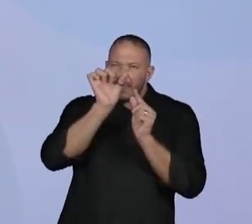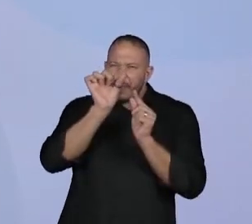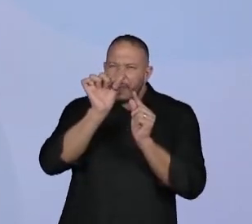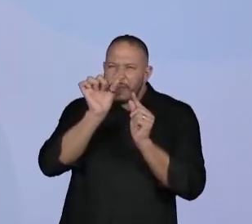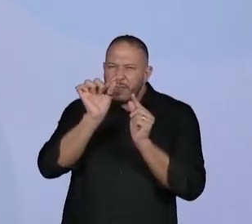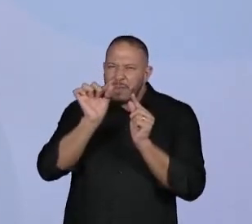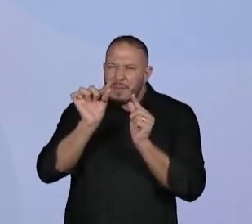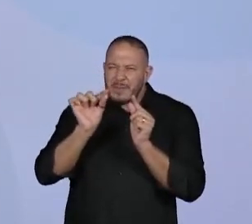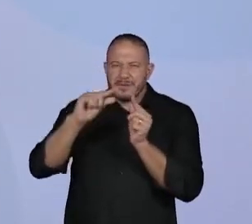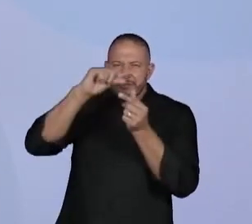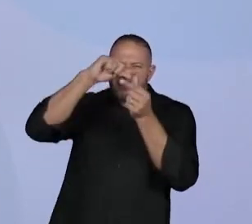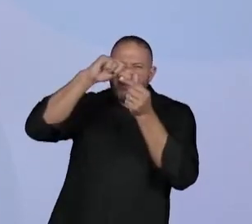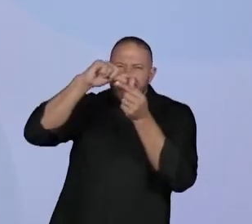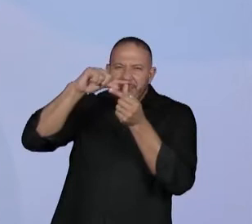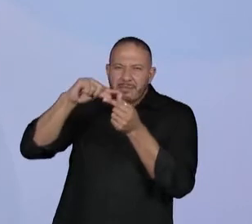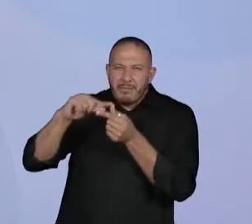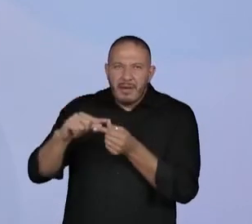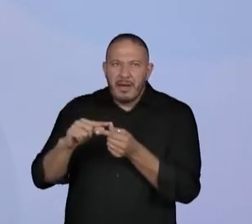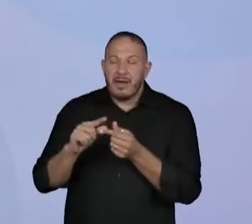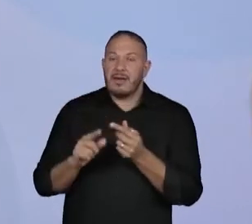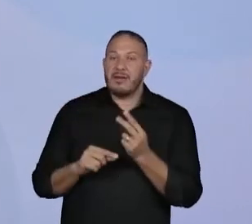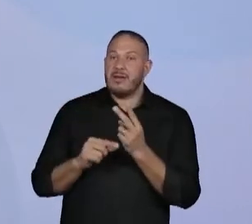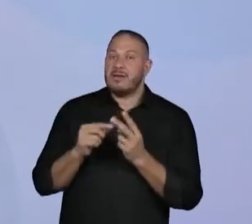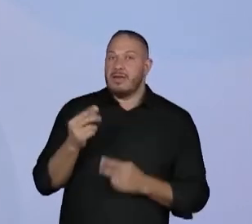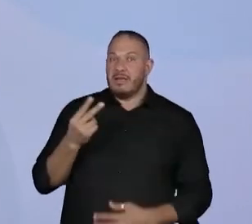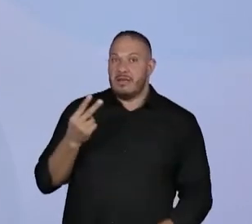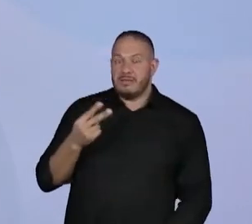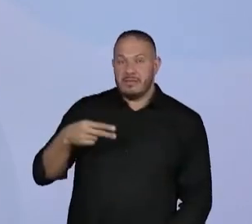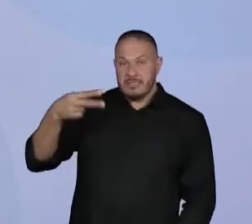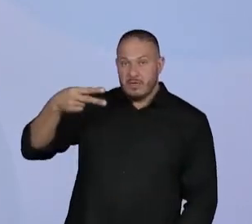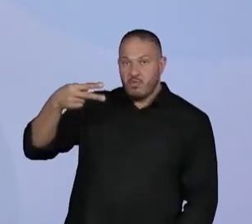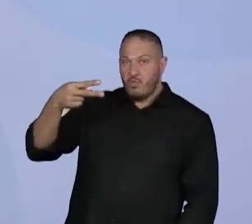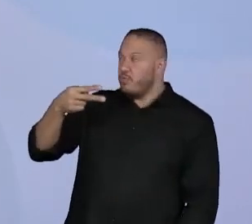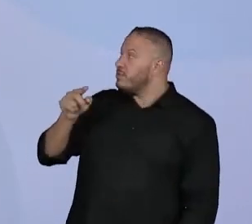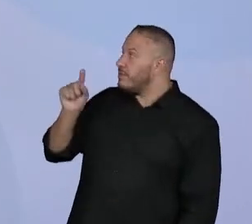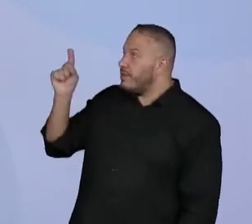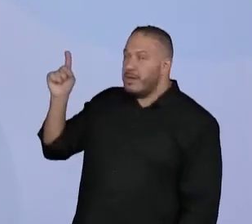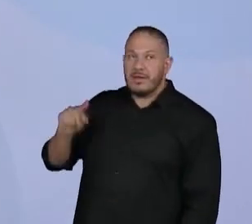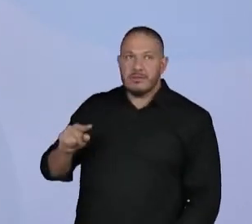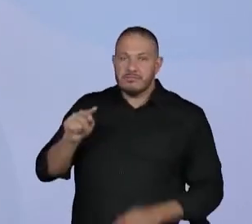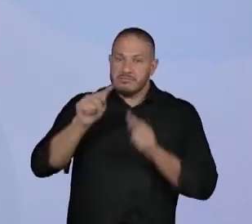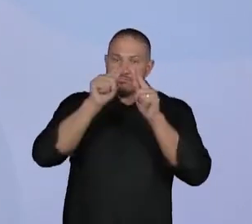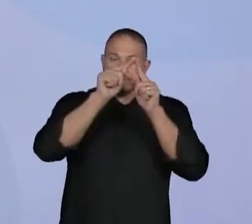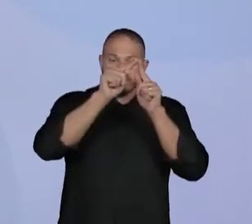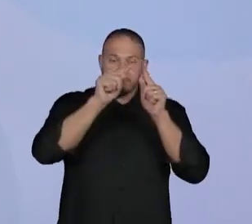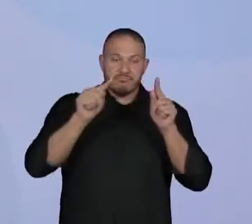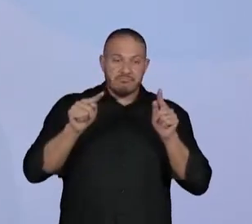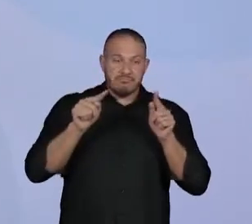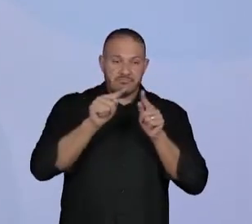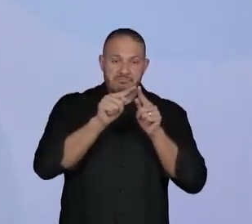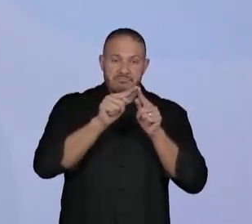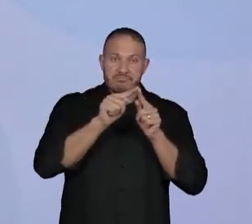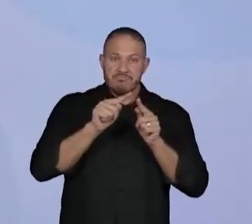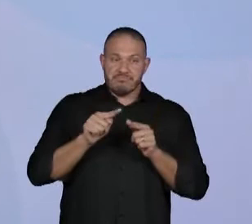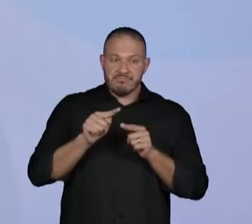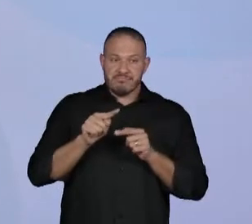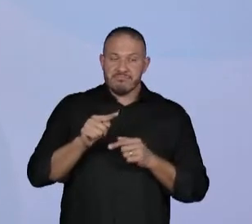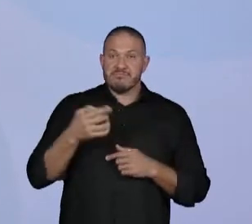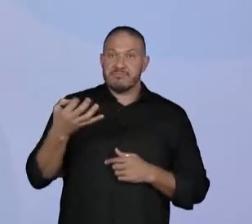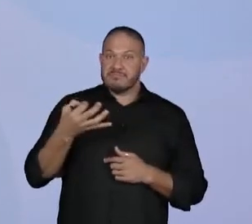quadradinhos. E a segunda linha, ela está mais nítida, como você começa a ver com maior